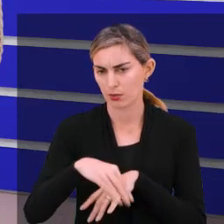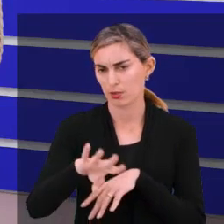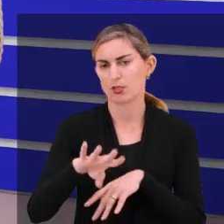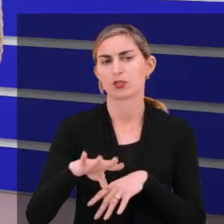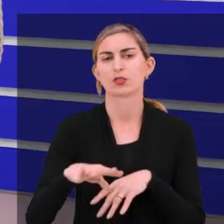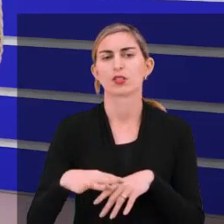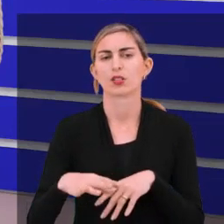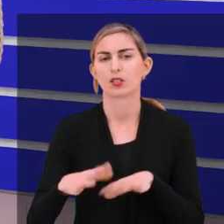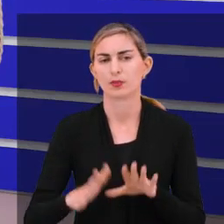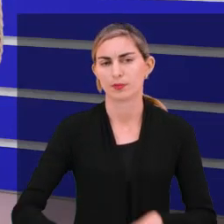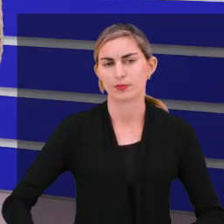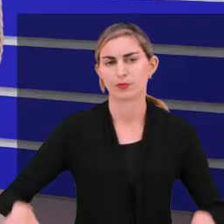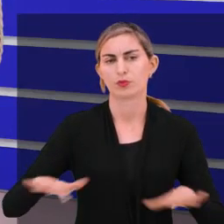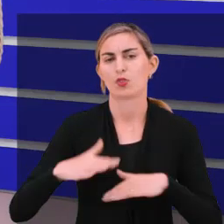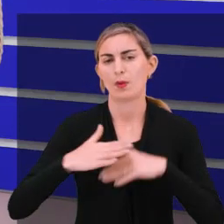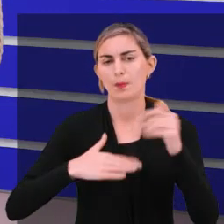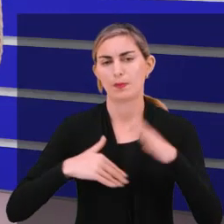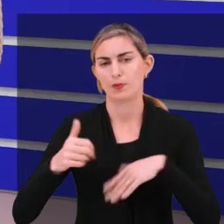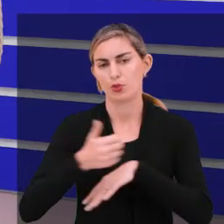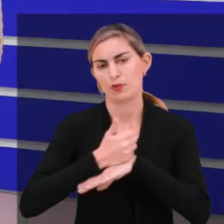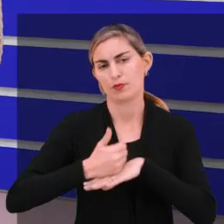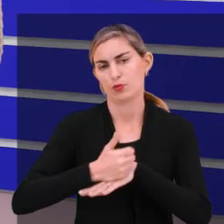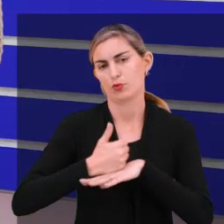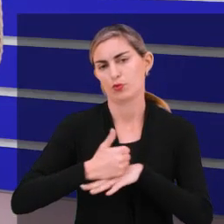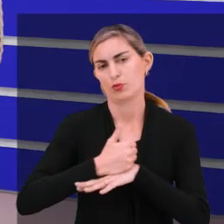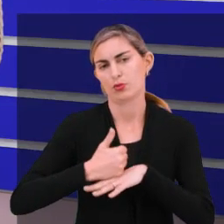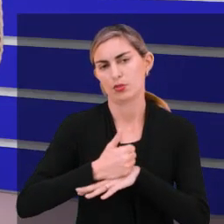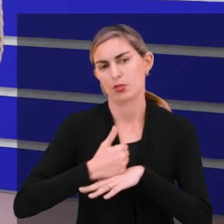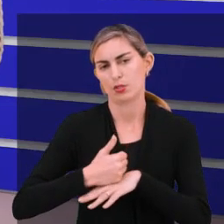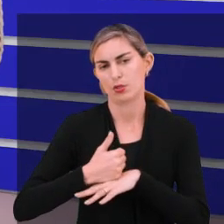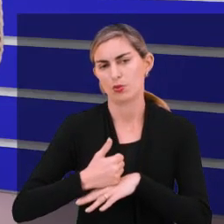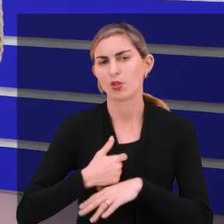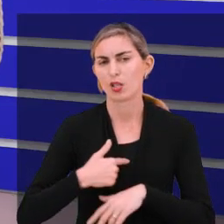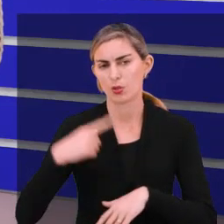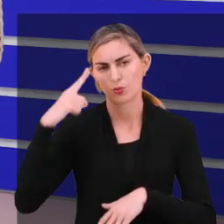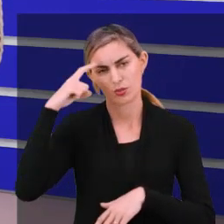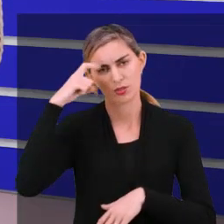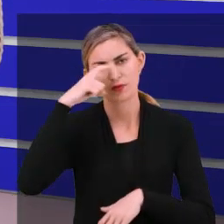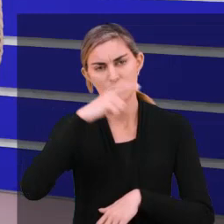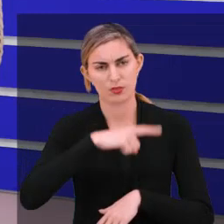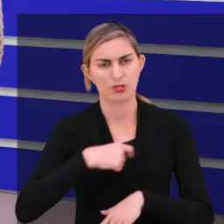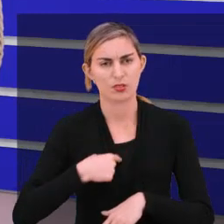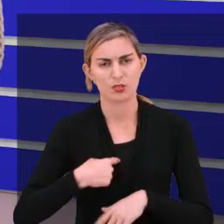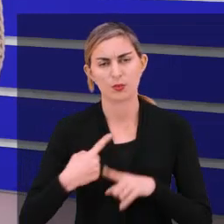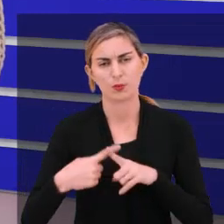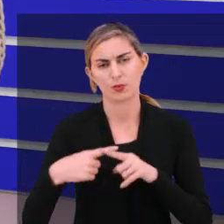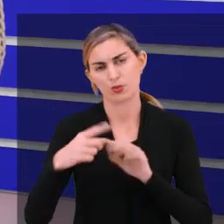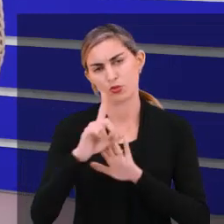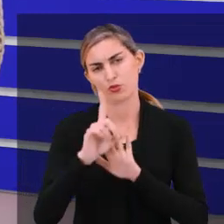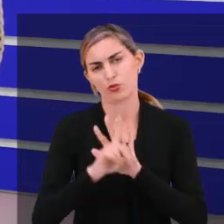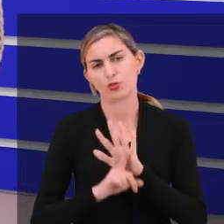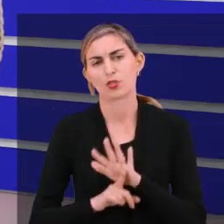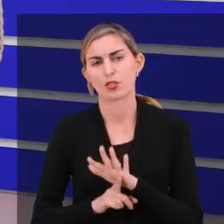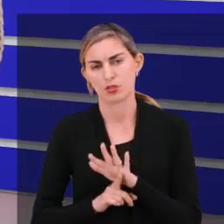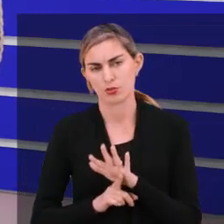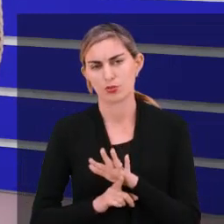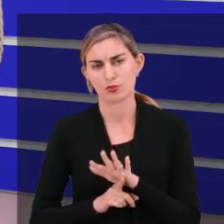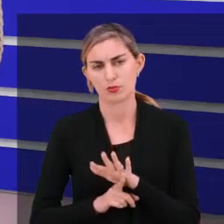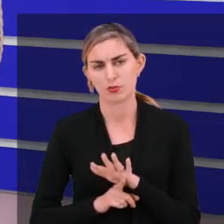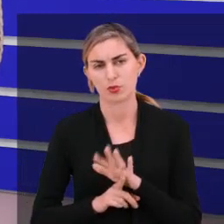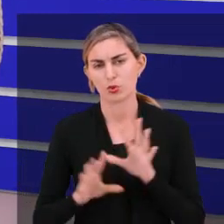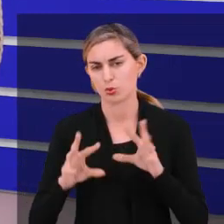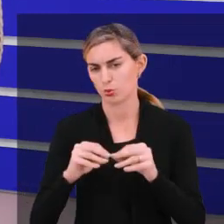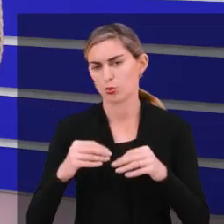Trazer isso no campo profissional, eu tive muitas dificuldades, porque no direito você vê que